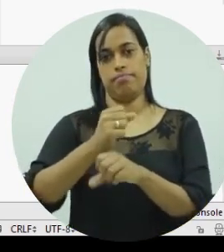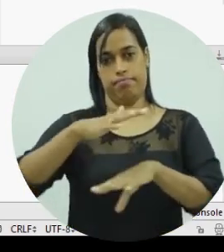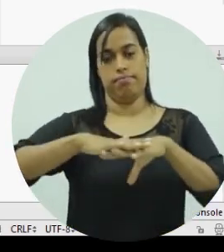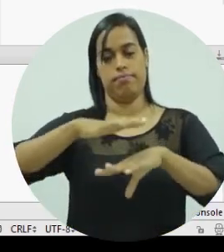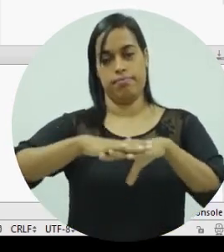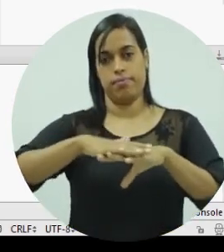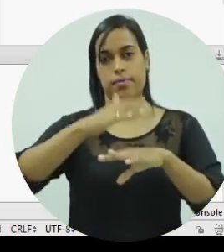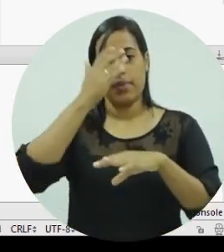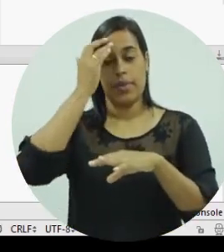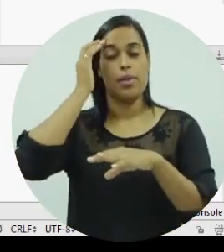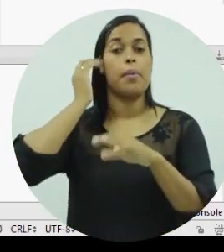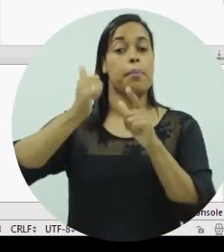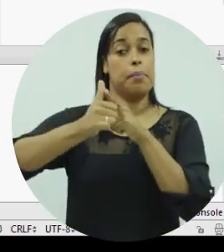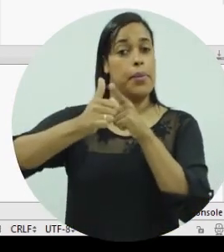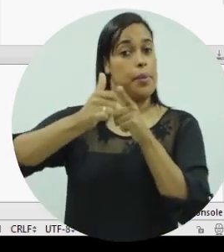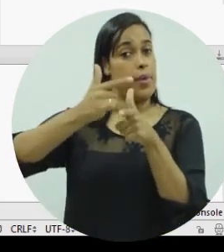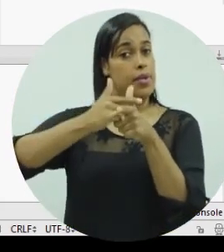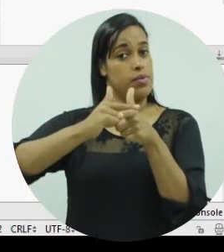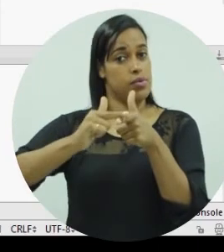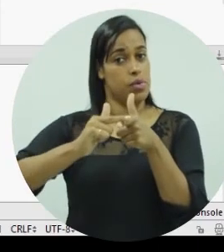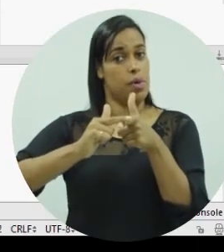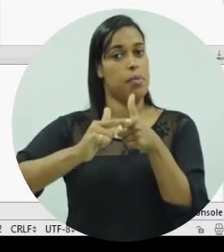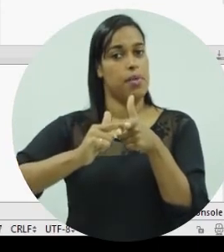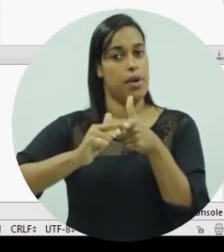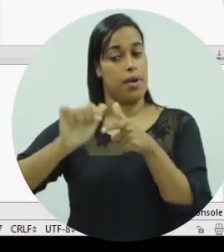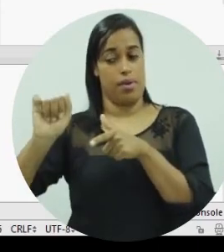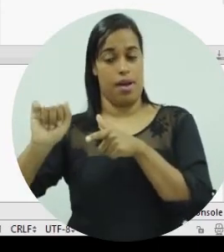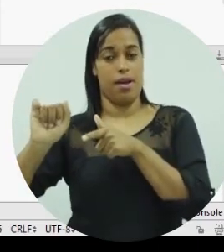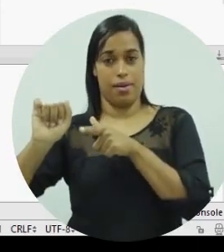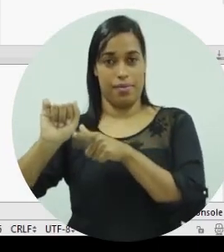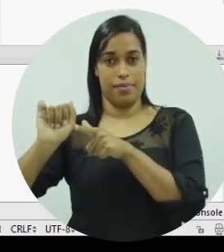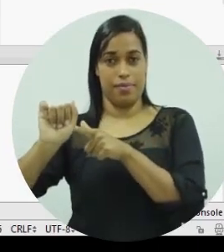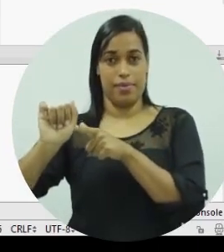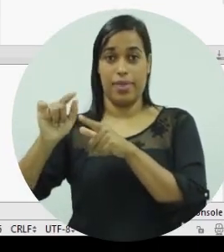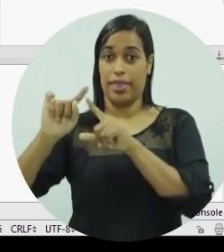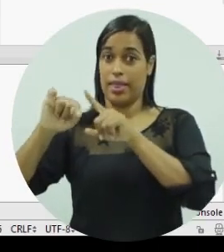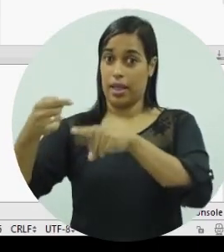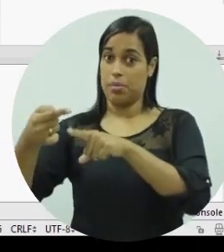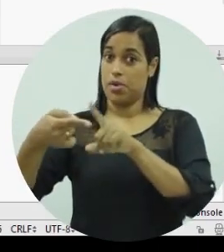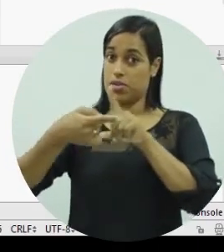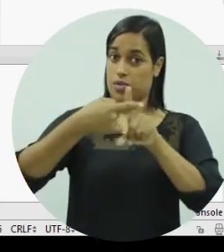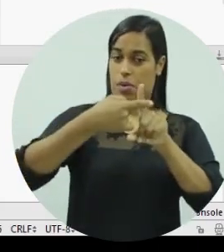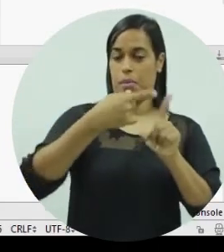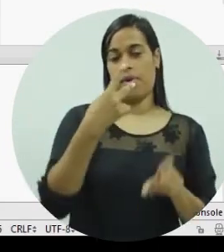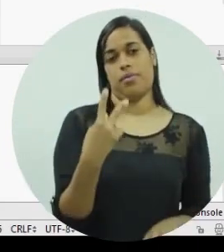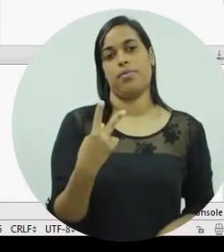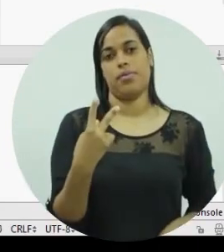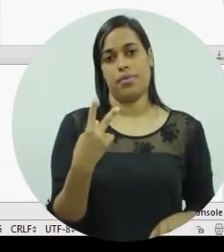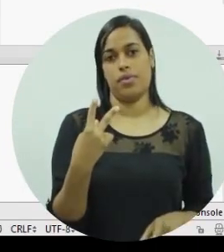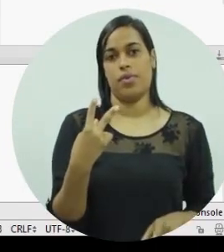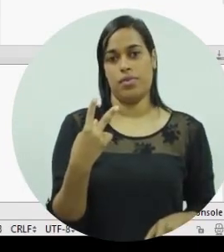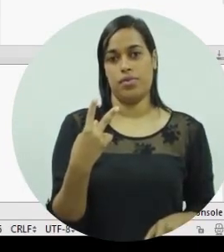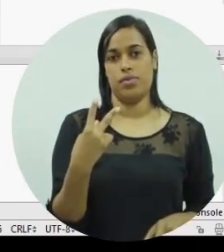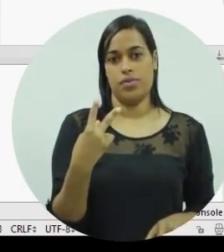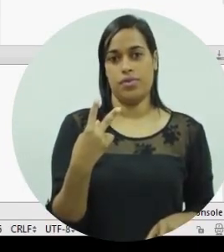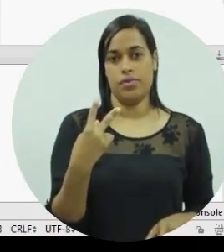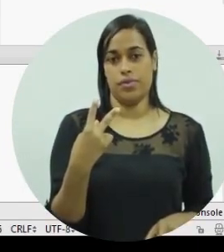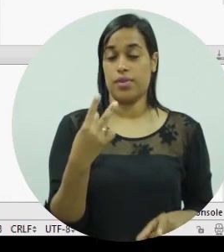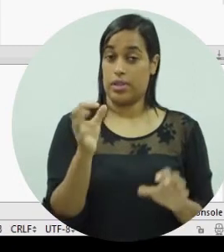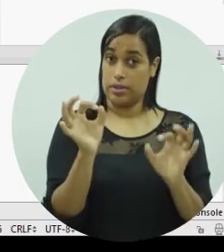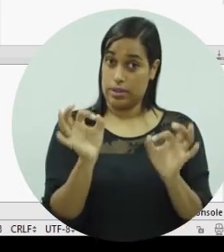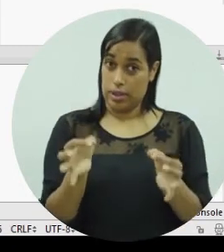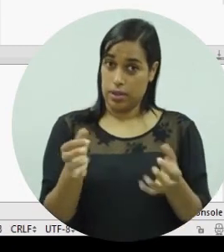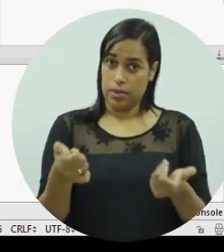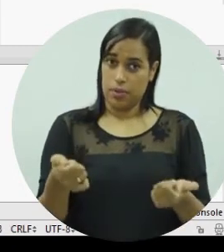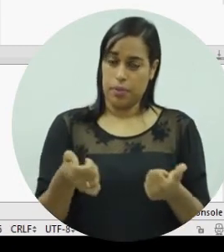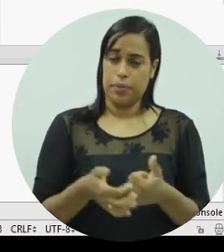ele iria somar com A para depois somar com o 2. Certo?